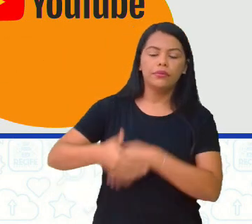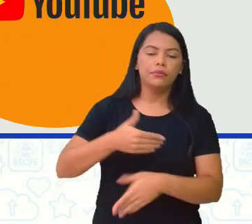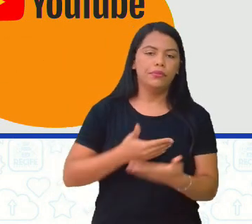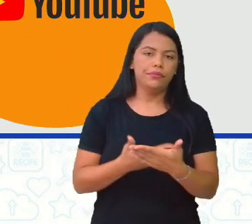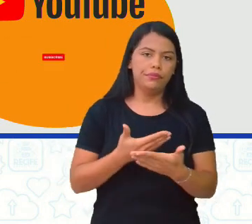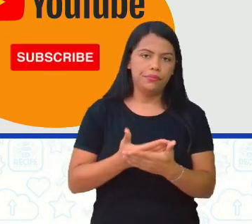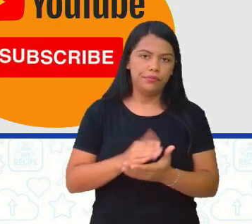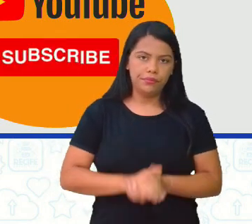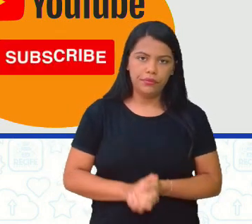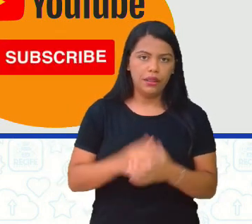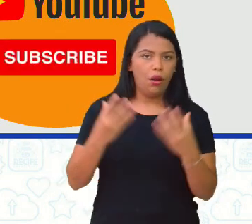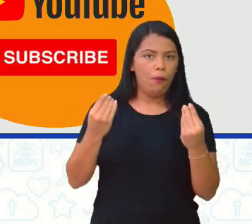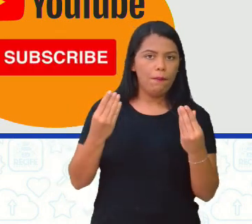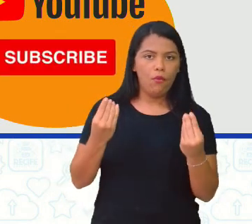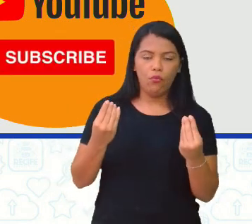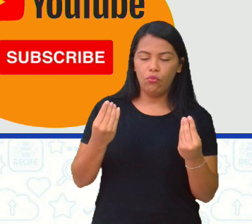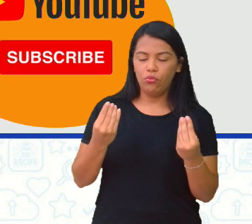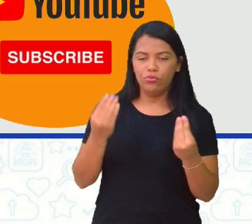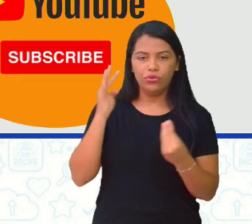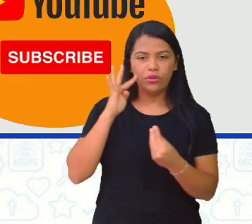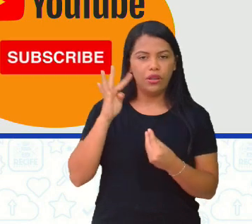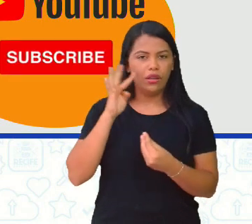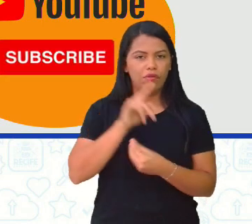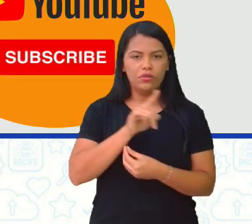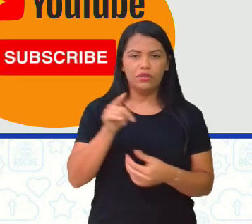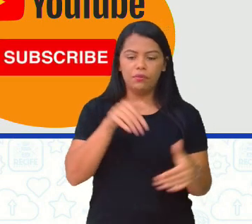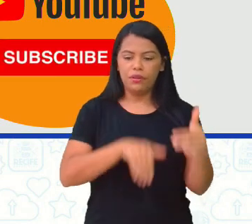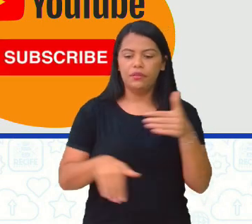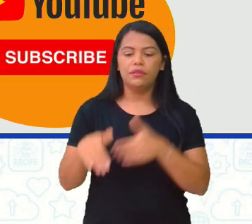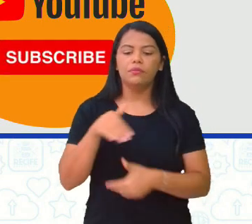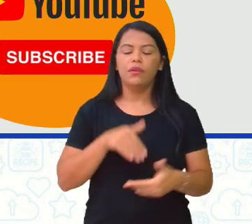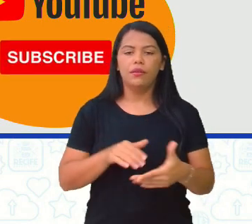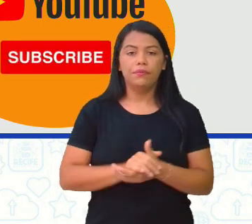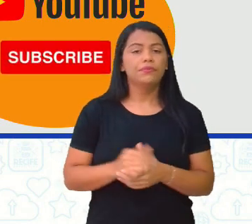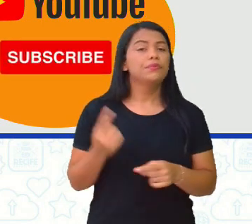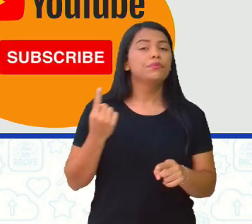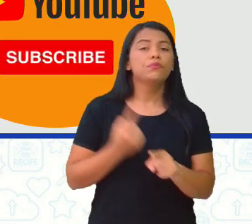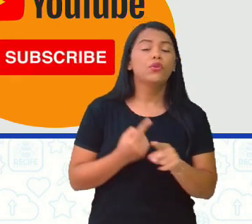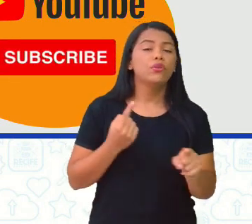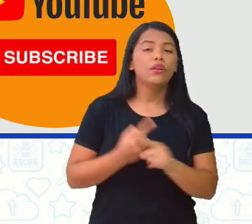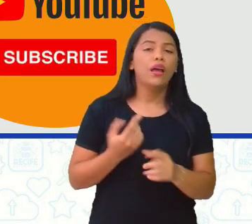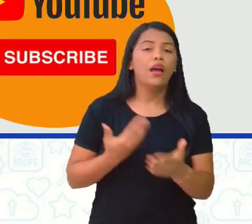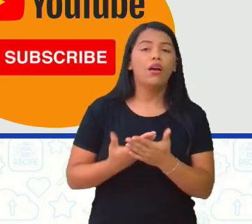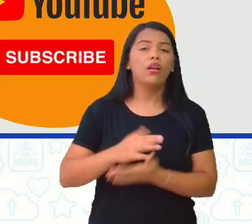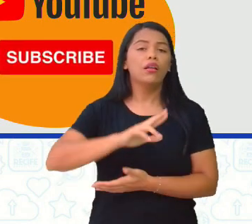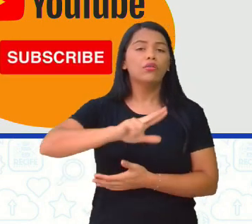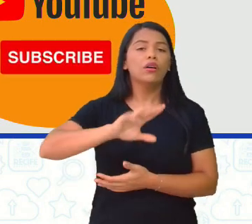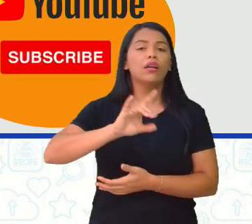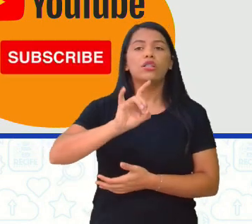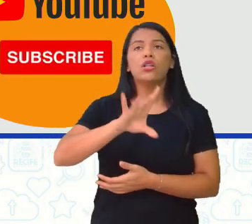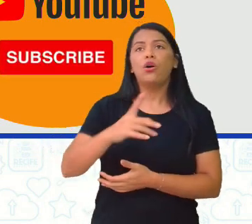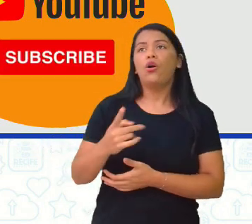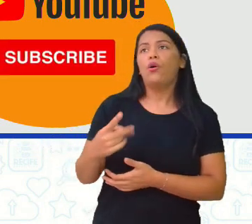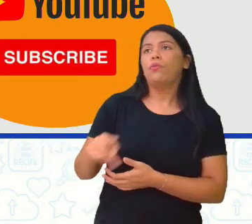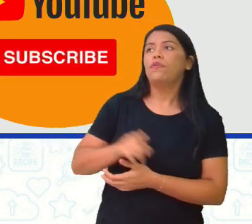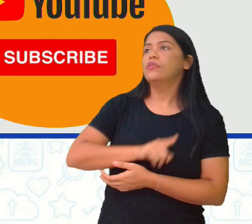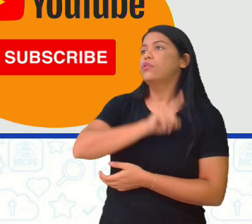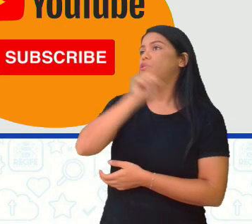aula. E é super legal participar. Por quê? Porque a aula, gente, não é só o professor ir